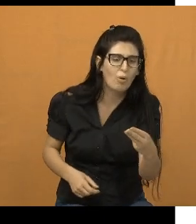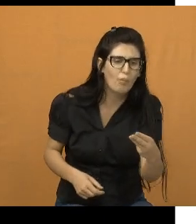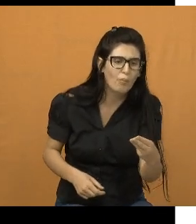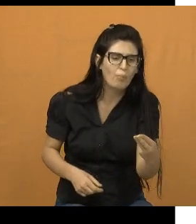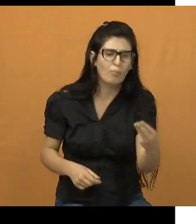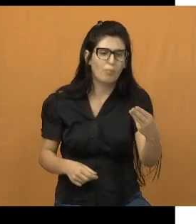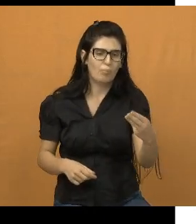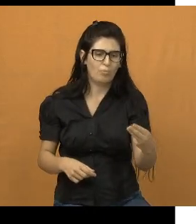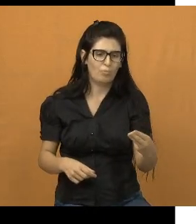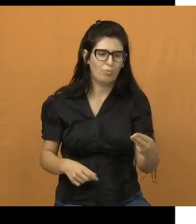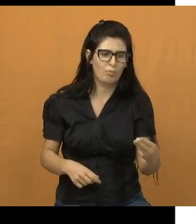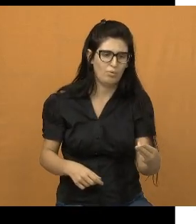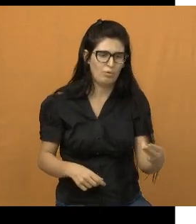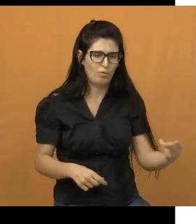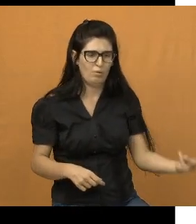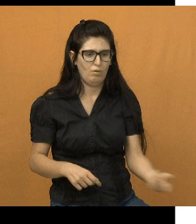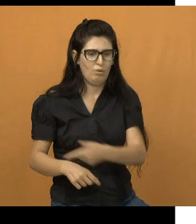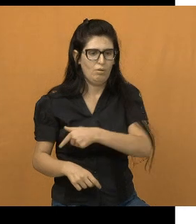judiciais,